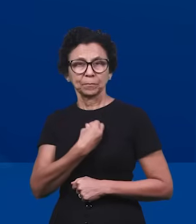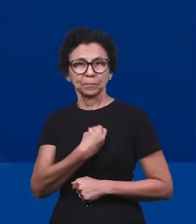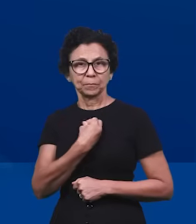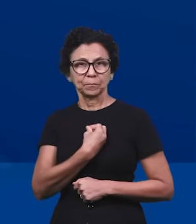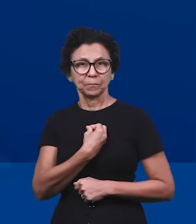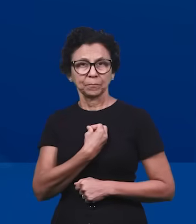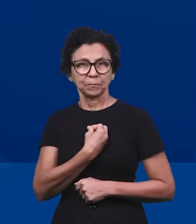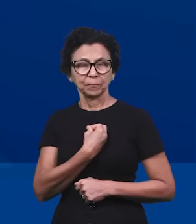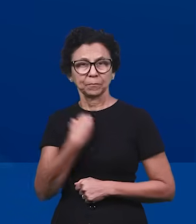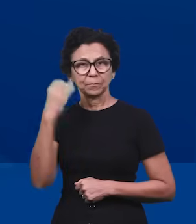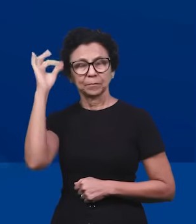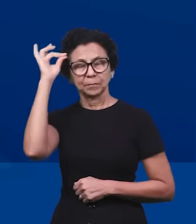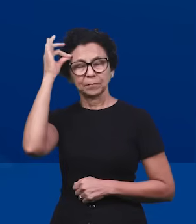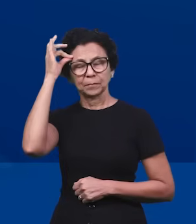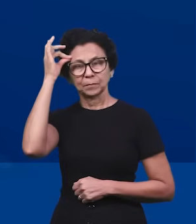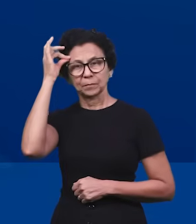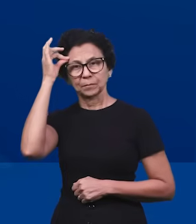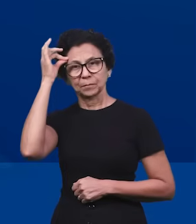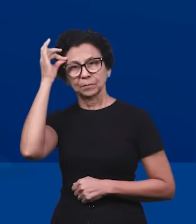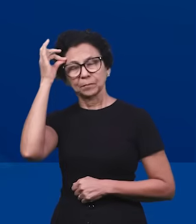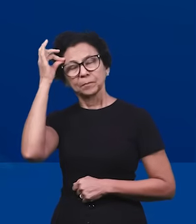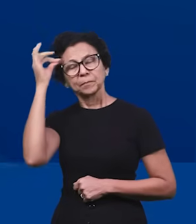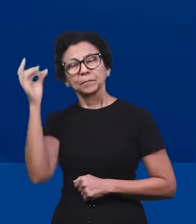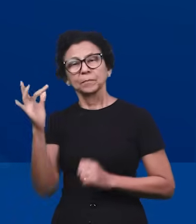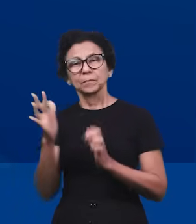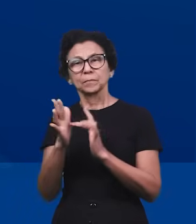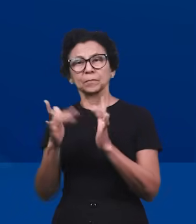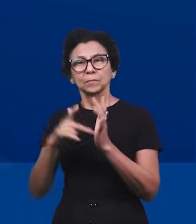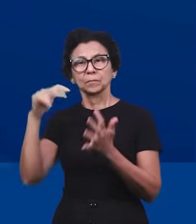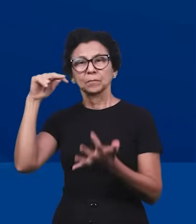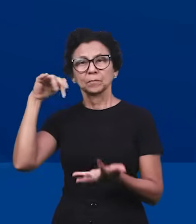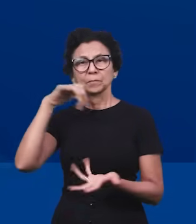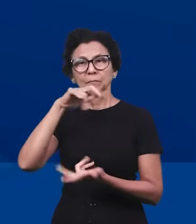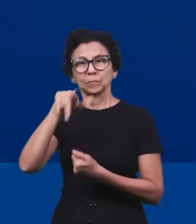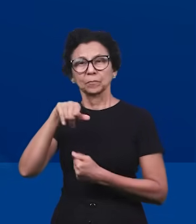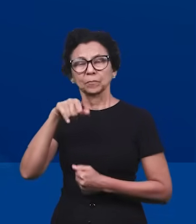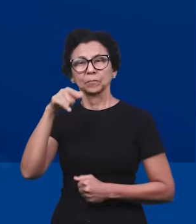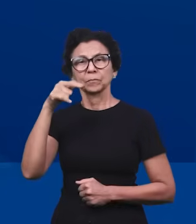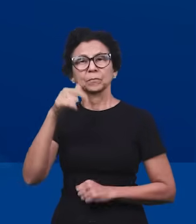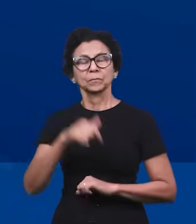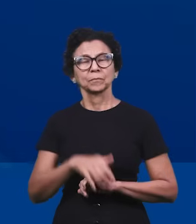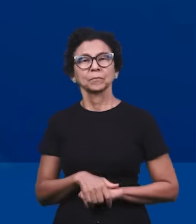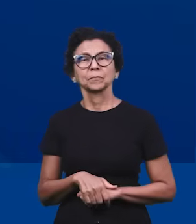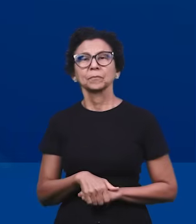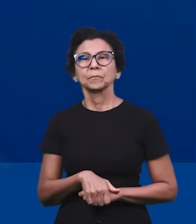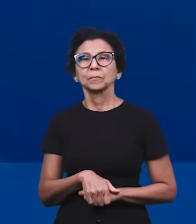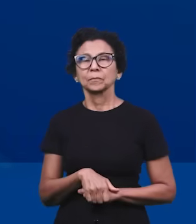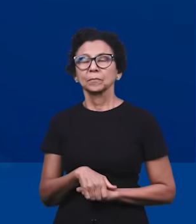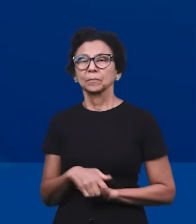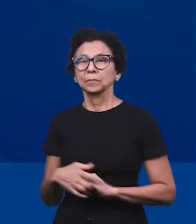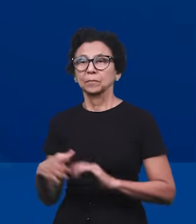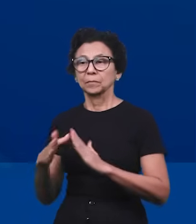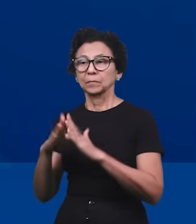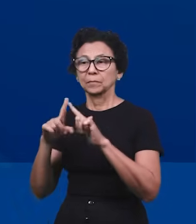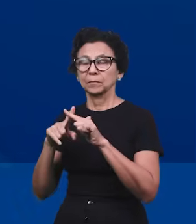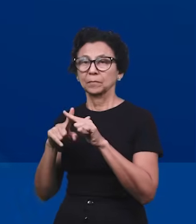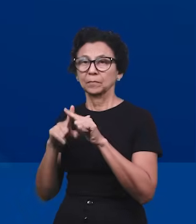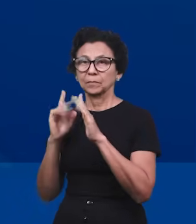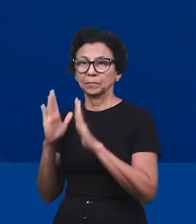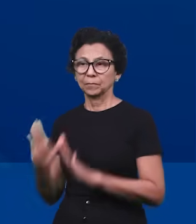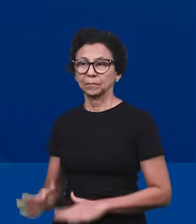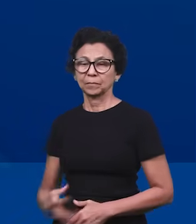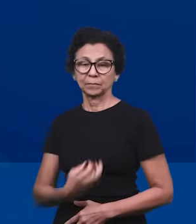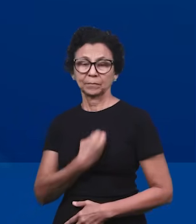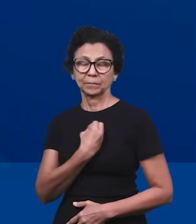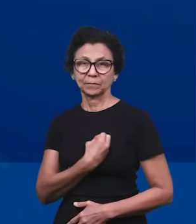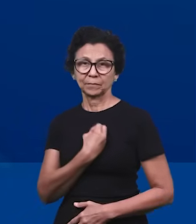alimento espiritual que desceu do céu. Jesus é o alimento espiritual que nutre o corpo da igreja fiel. A igreja tão somente se alimenta da